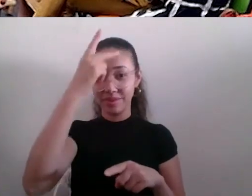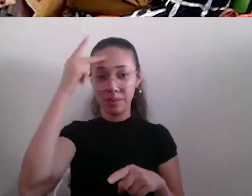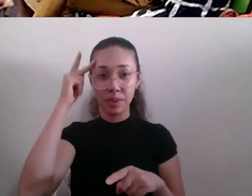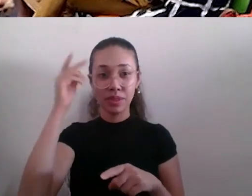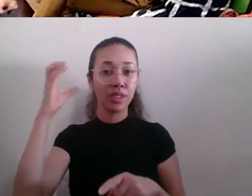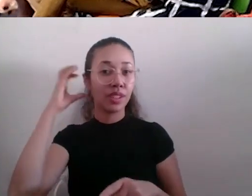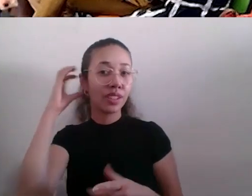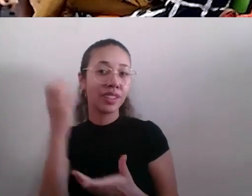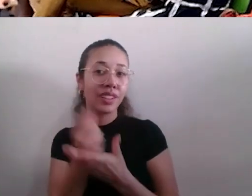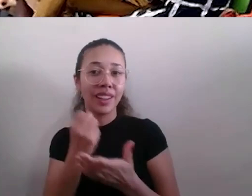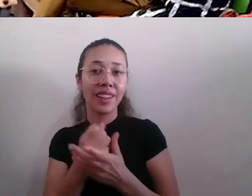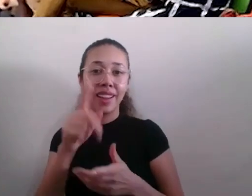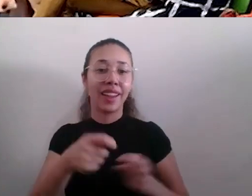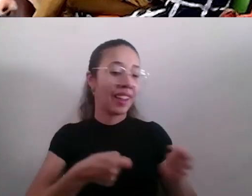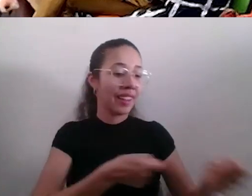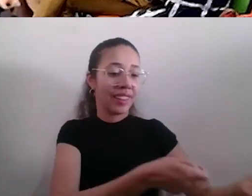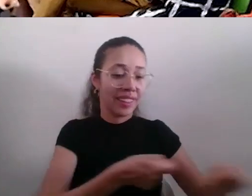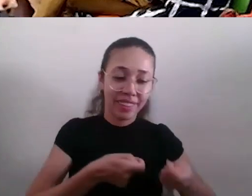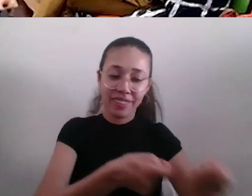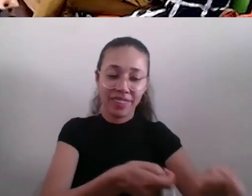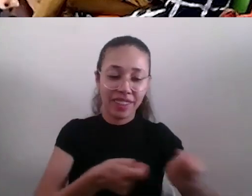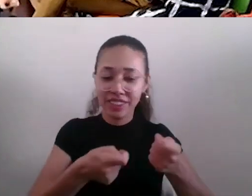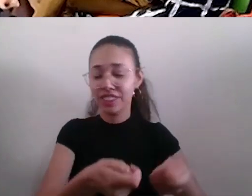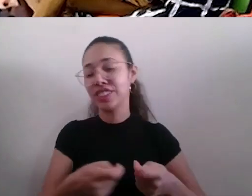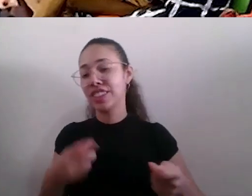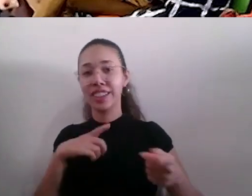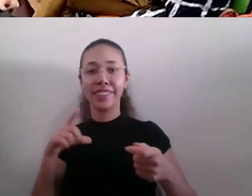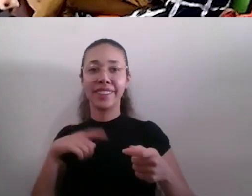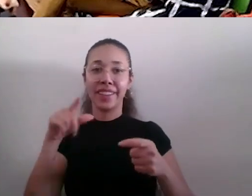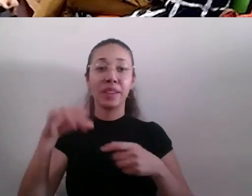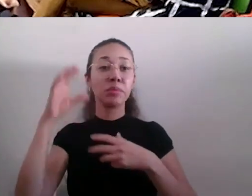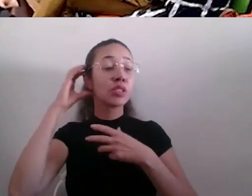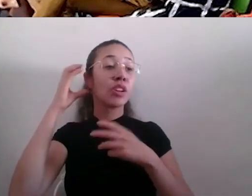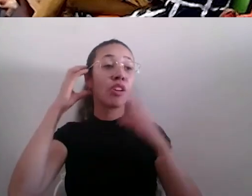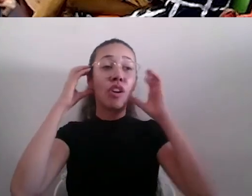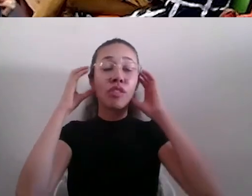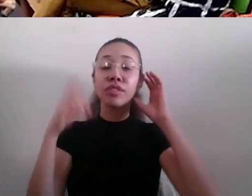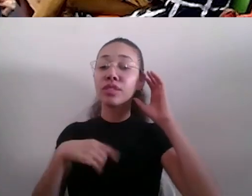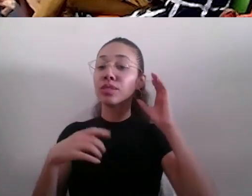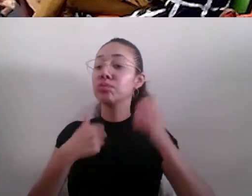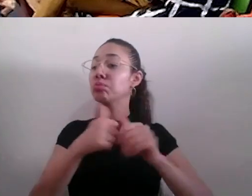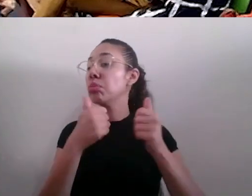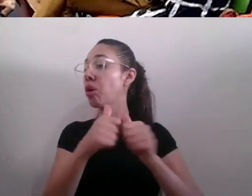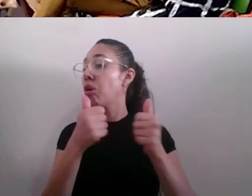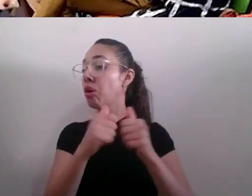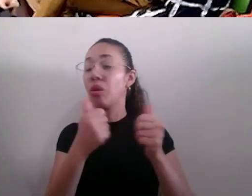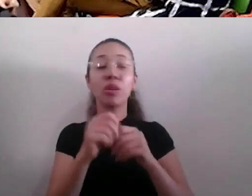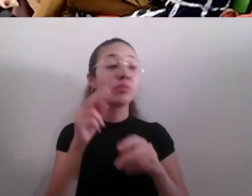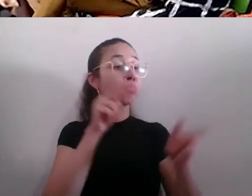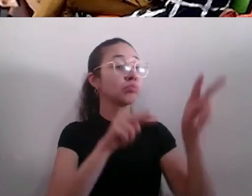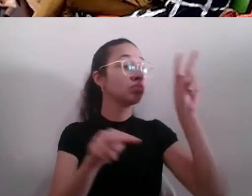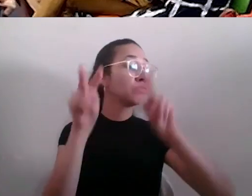no ônibus e está passeando com o cachorro, está cozinhando, está fazendo outra coisa, então ele se distrai, é normal que se distrai. Você